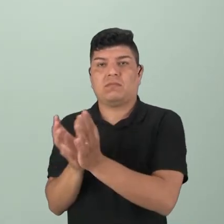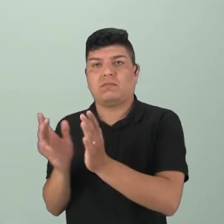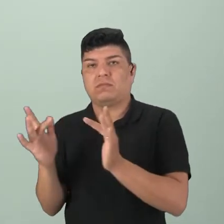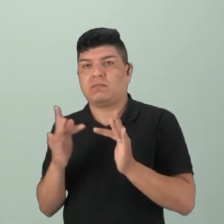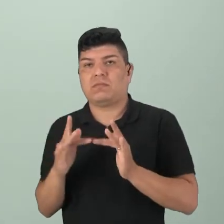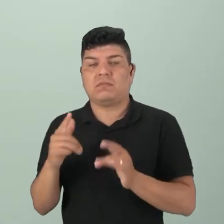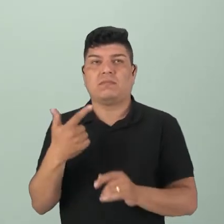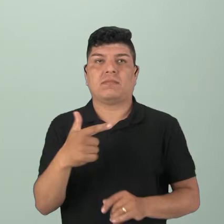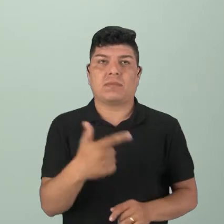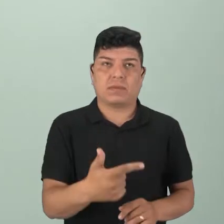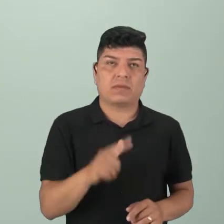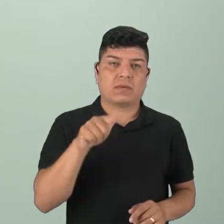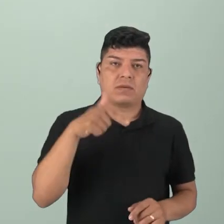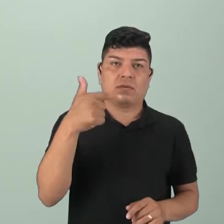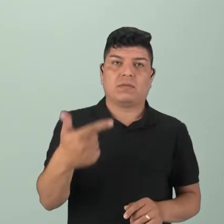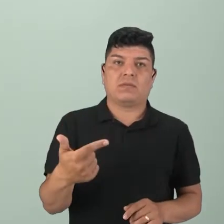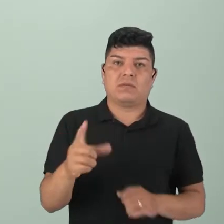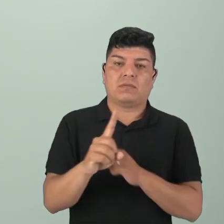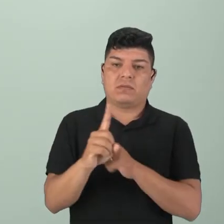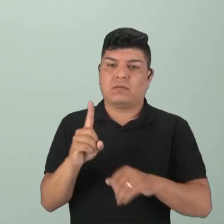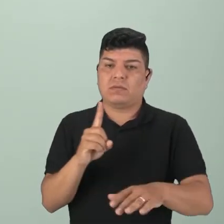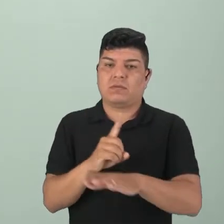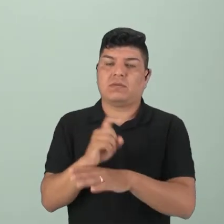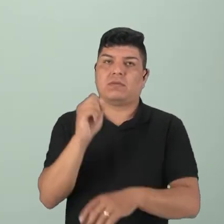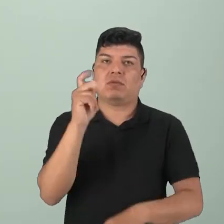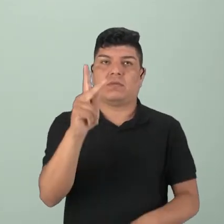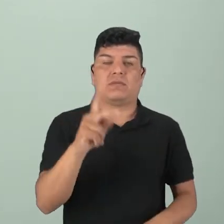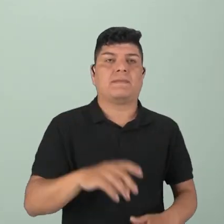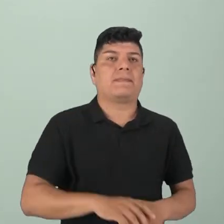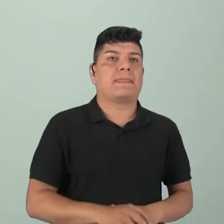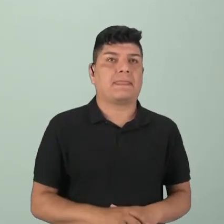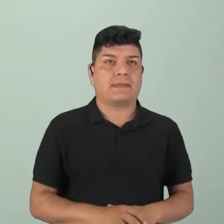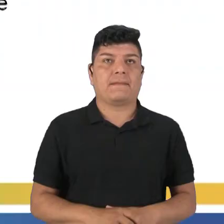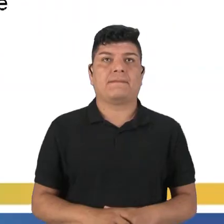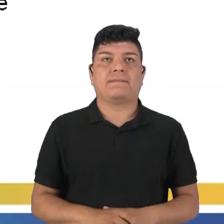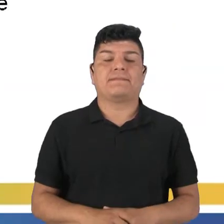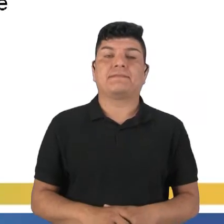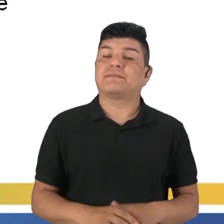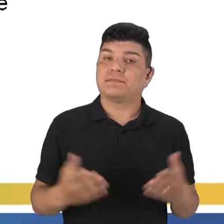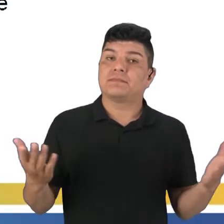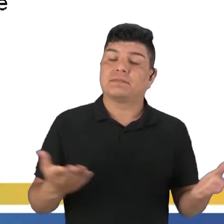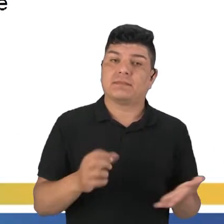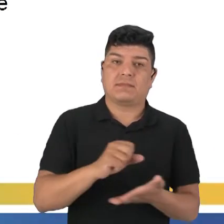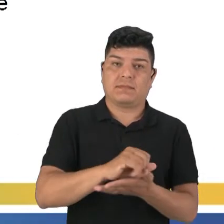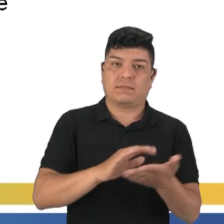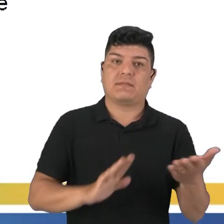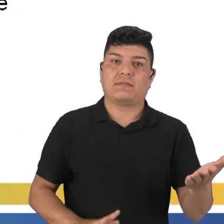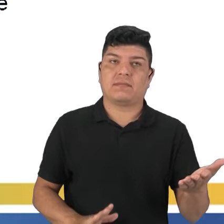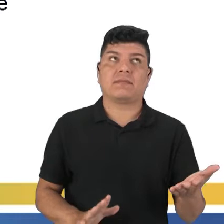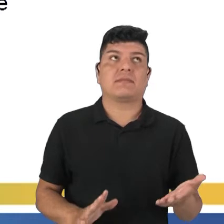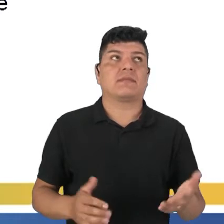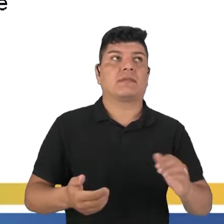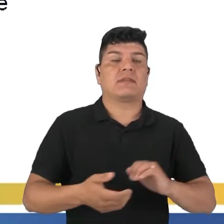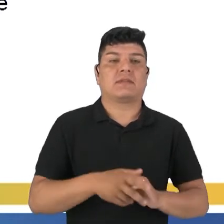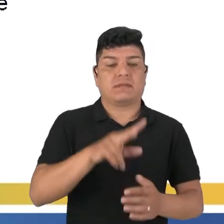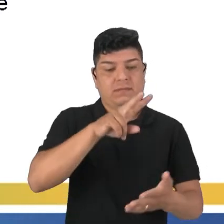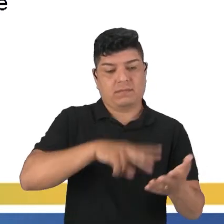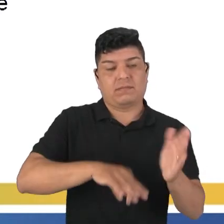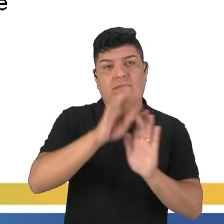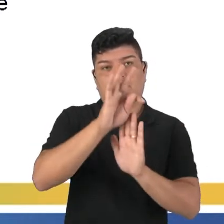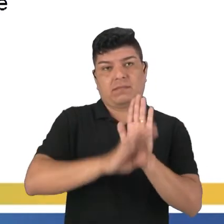sem contato com outra sociedade, ok? Pessoal, então a gente vai agora para o nosso exercitando. Vamos lá, leia o